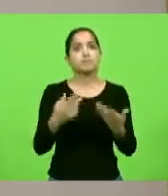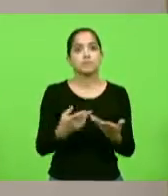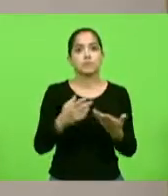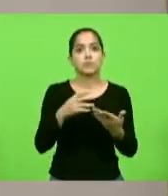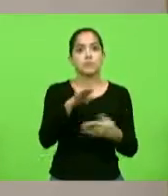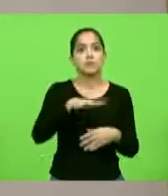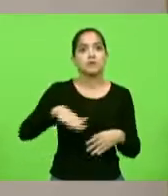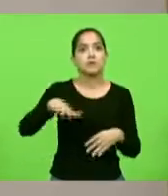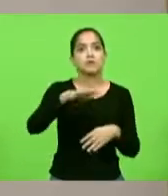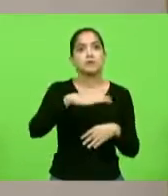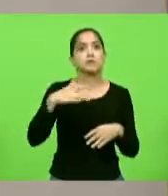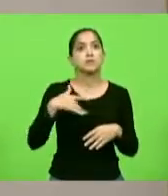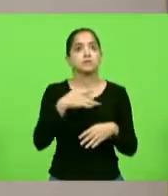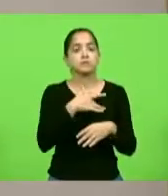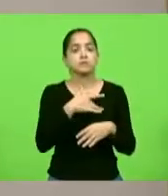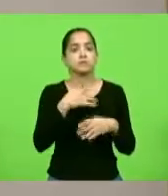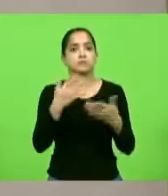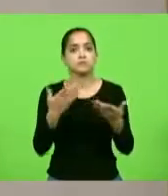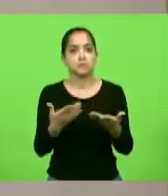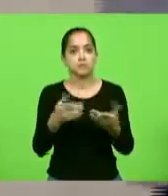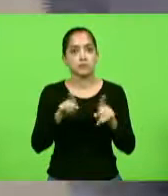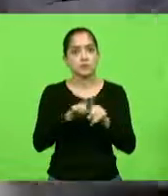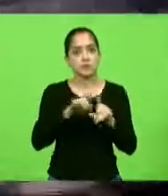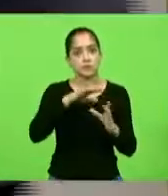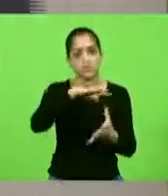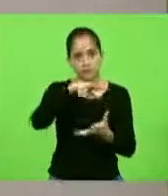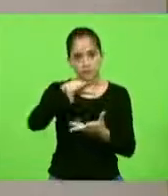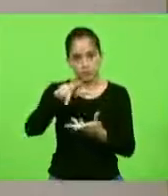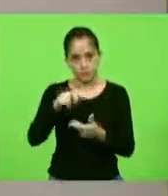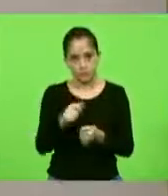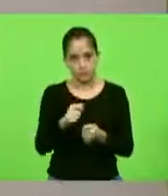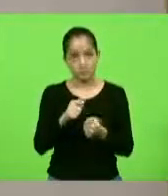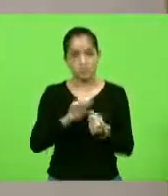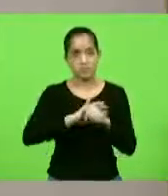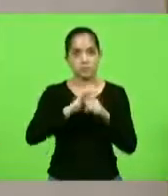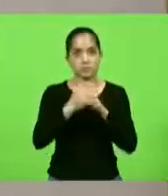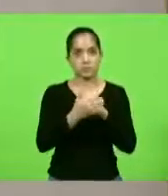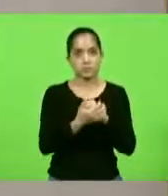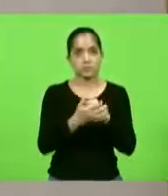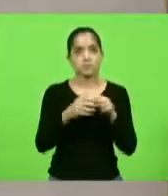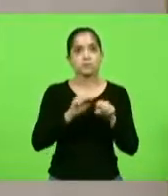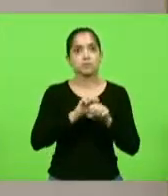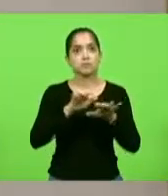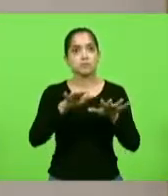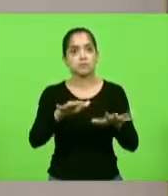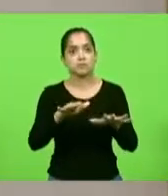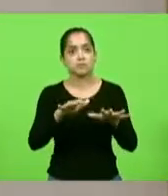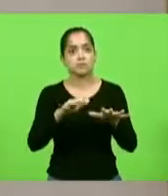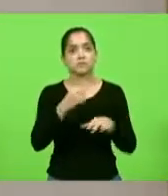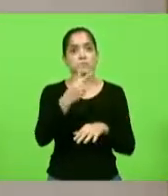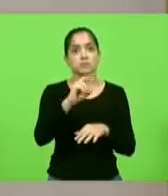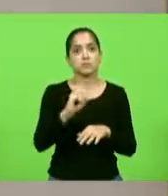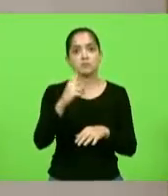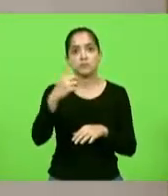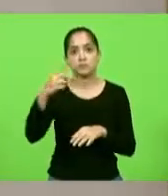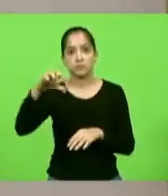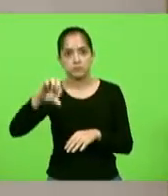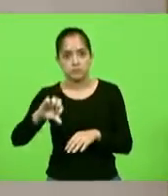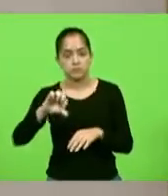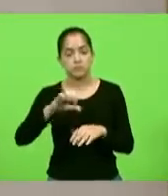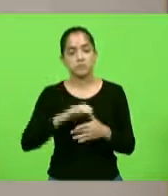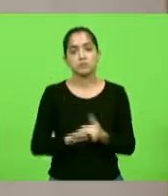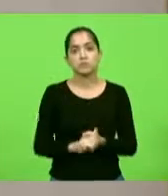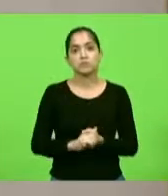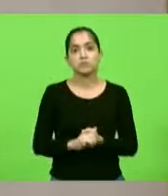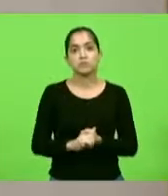pública de importância internacional decorrente do coronavírus responsável pelo surto de 2019 e estabelece